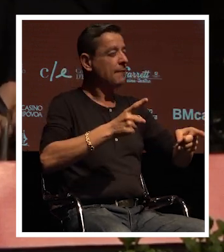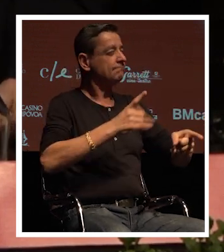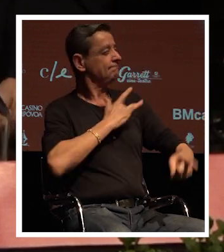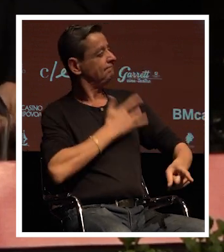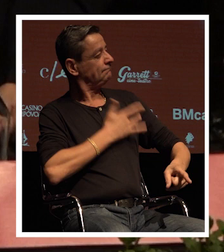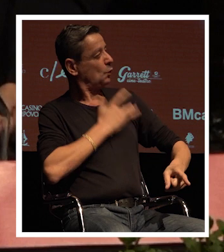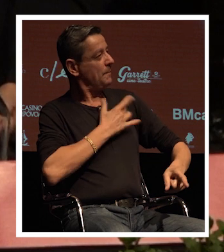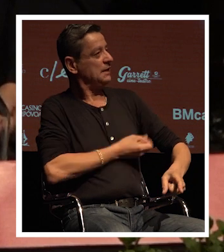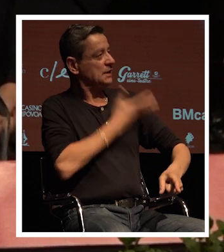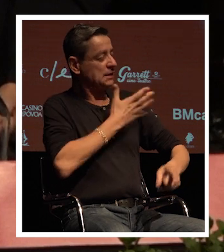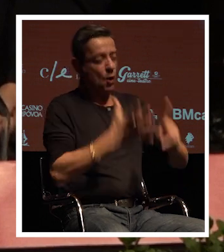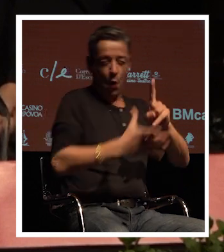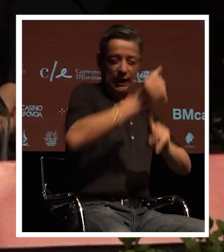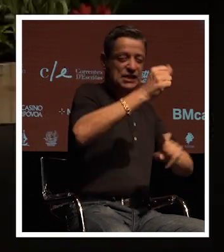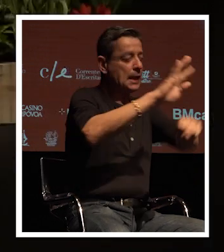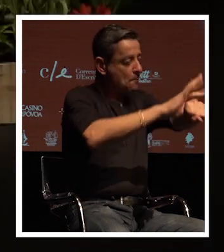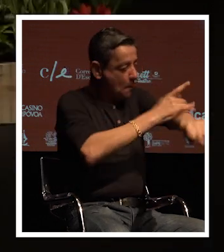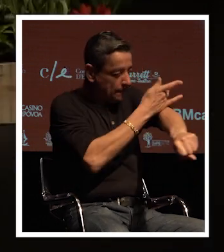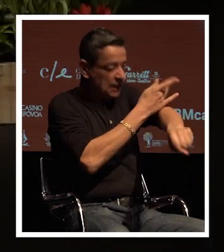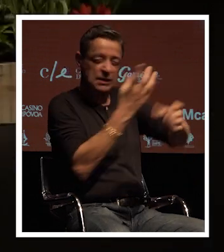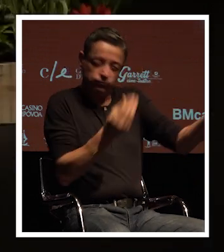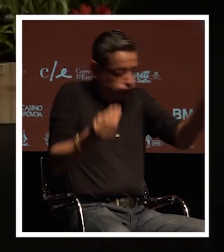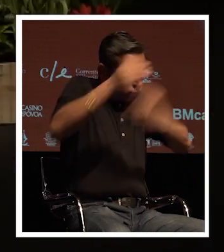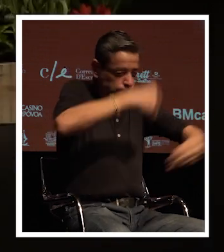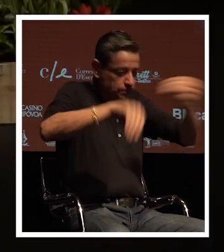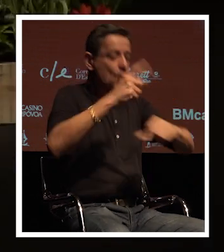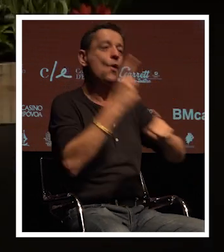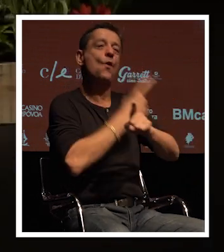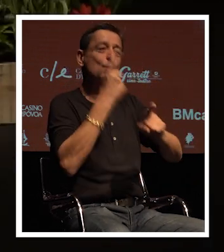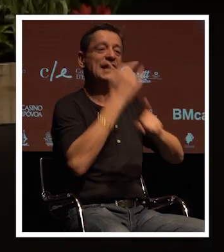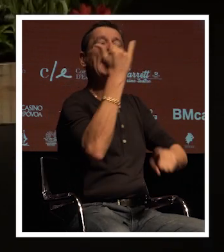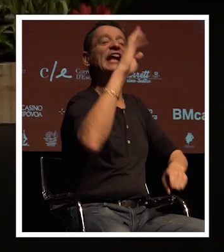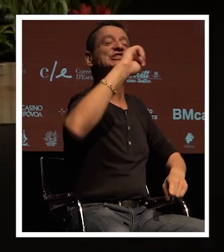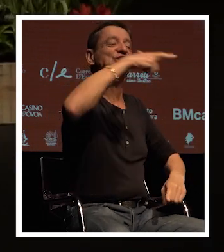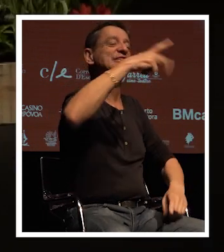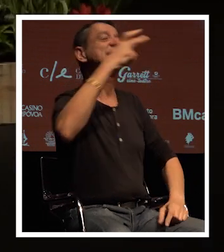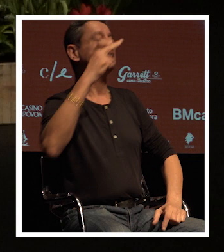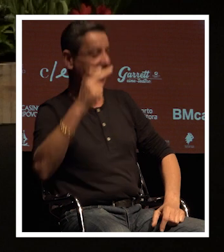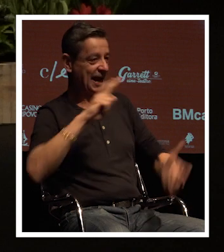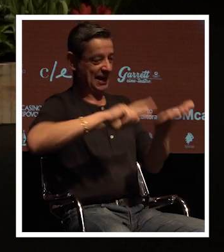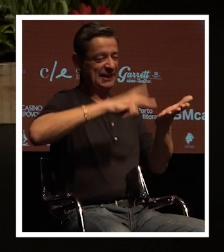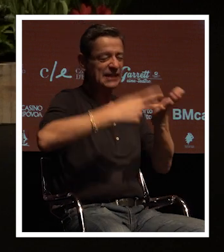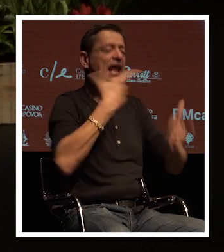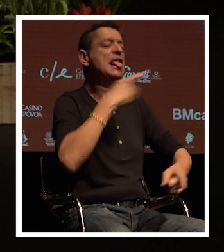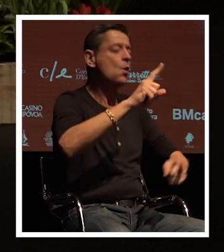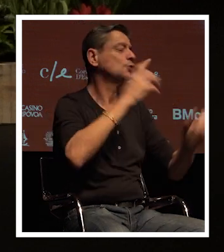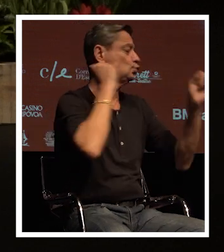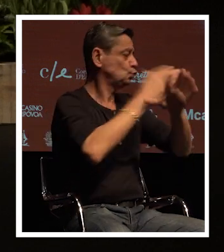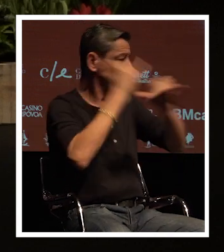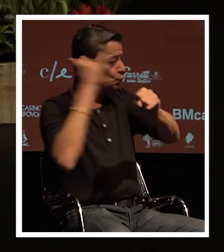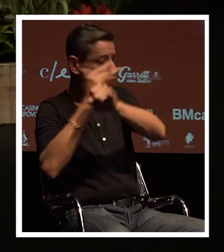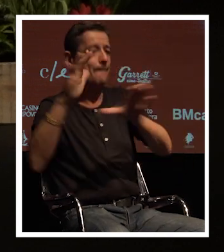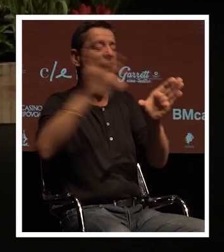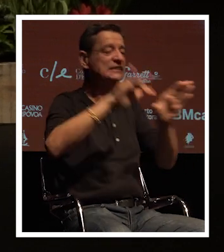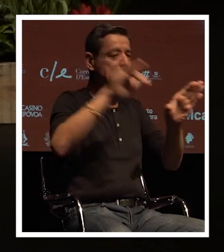contista cronista poeta letrista e outras coisas terminadas em Insta está traduzida em várias línguas e